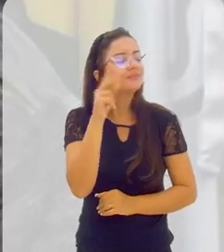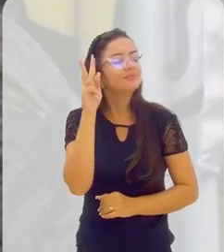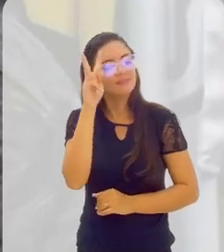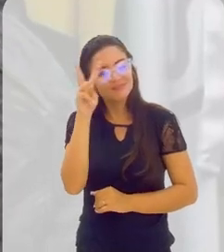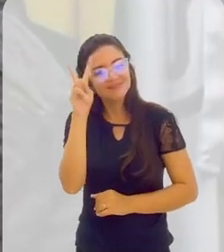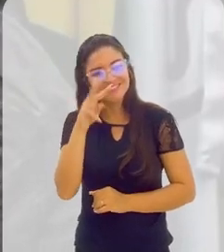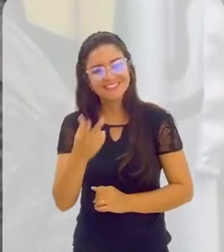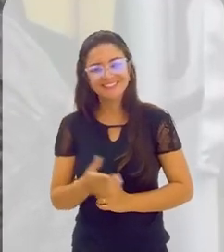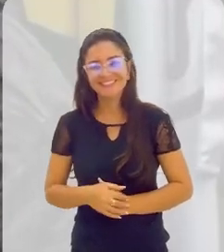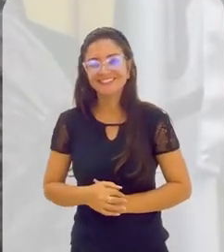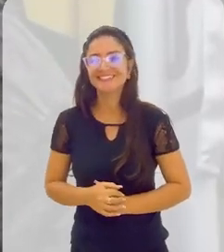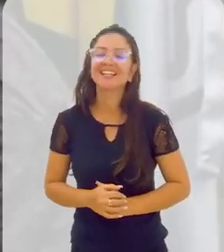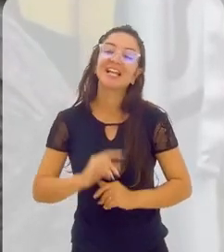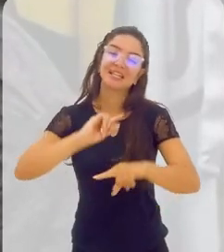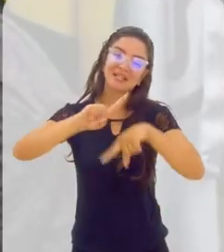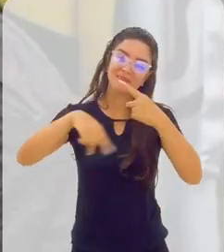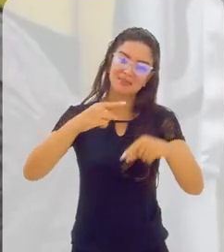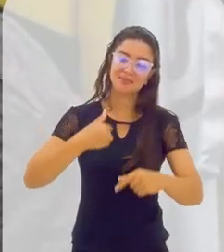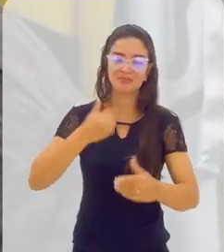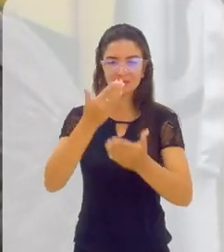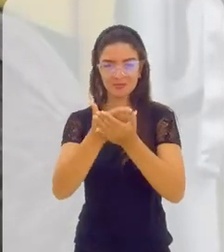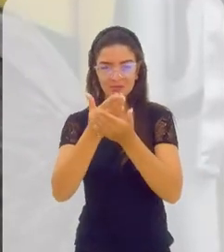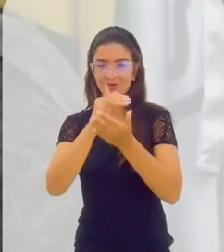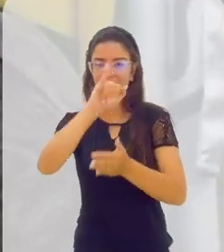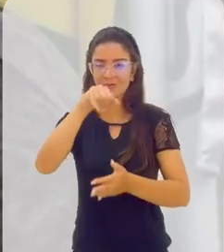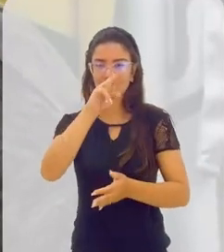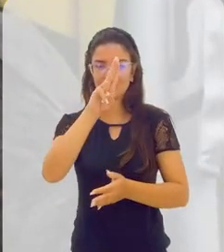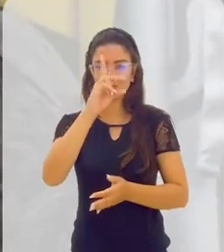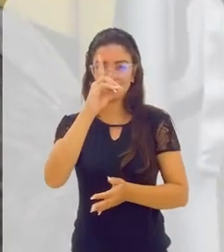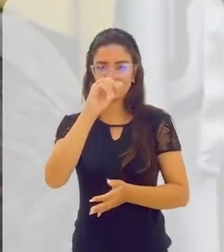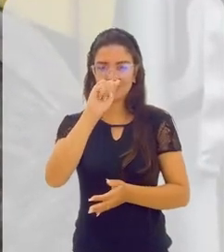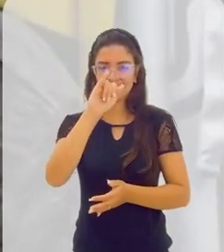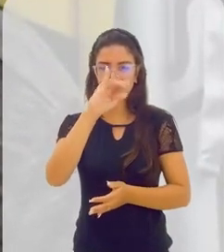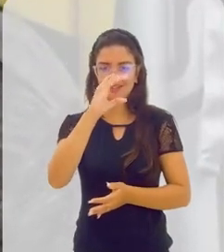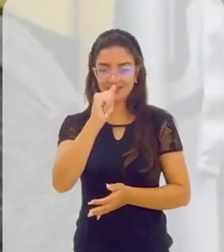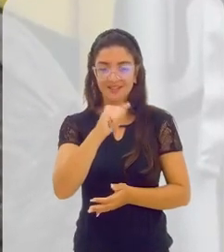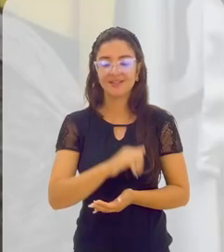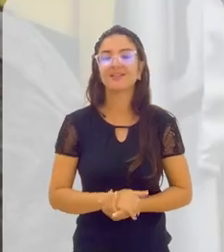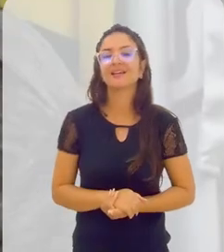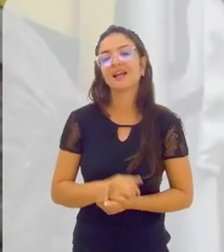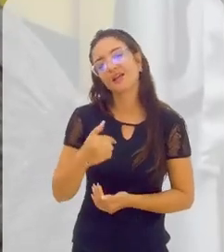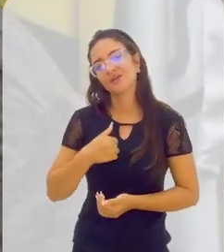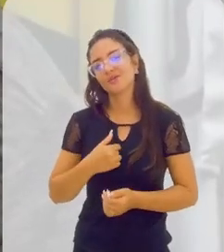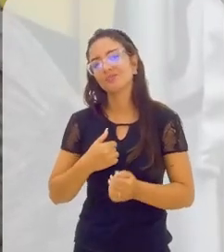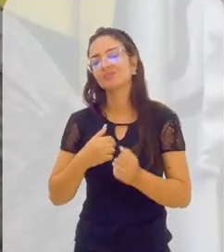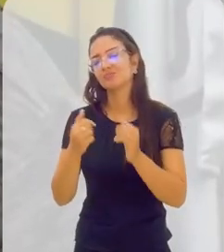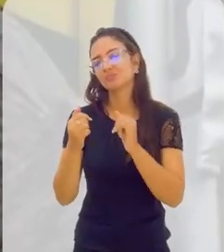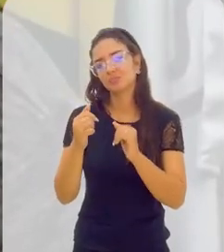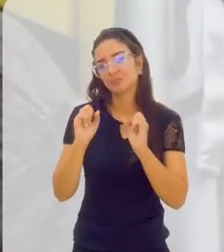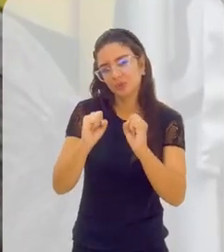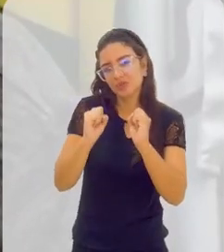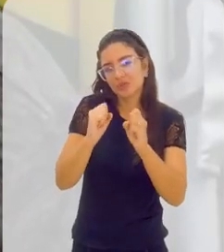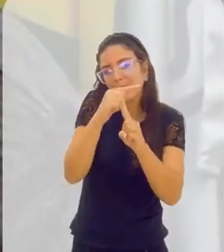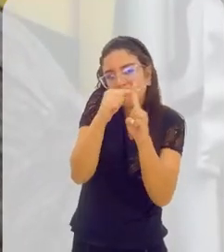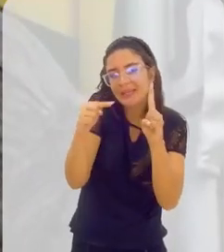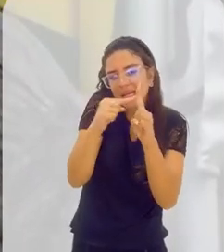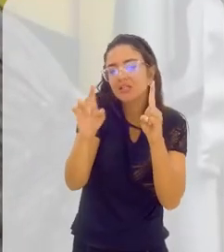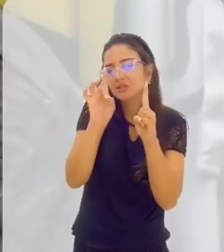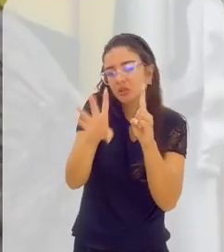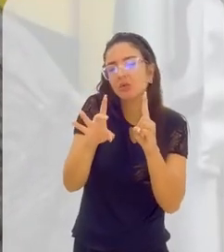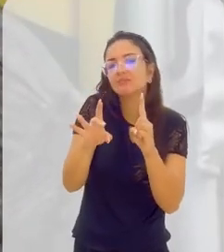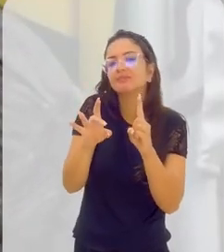o terceiro e quarto eu fiz na escola judaica Porque daí eu já podia ficar só um período que Neymar já tava no ginásio